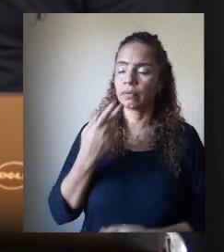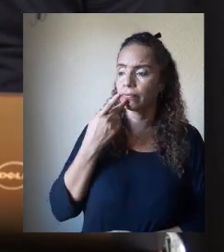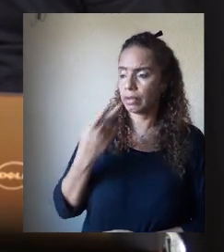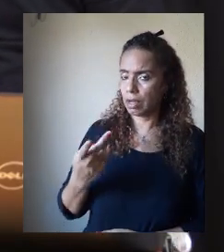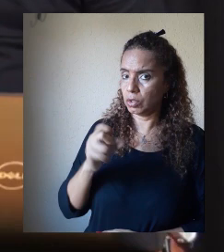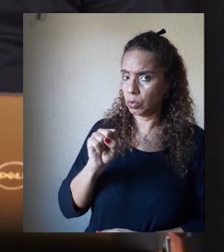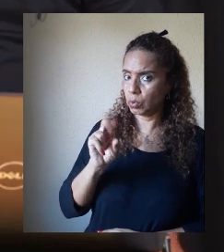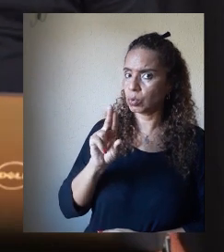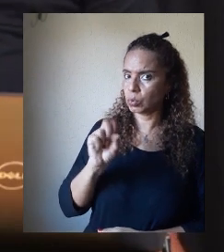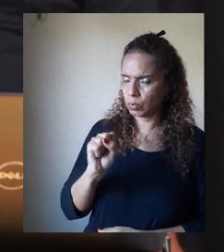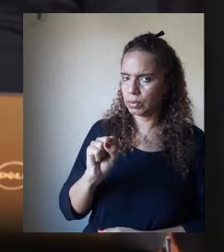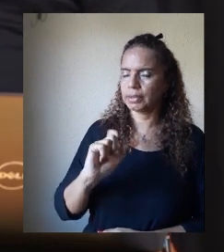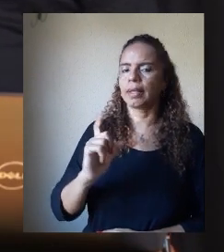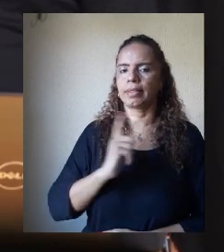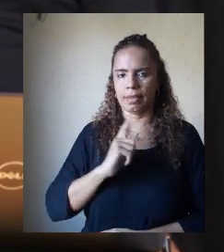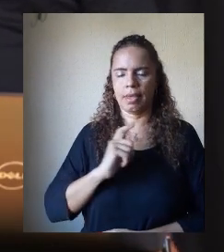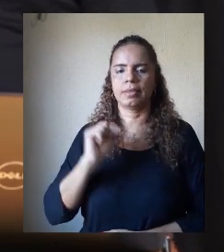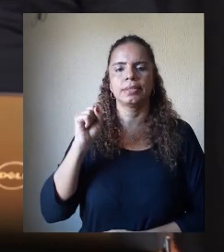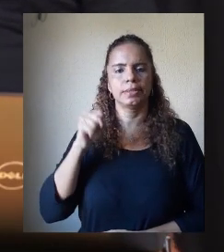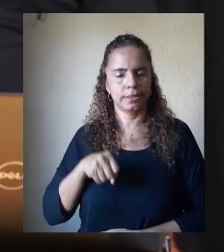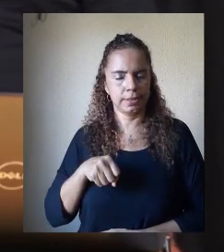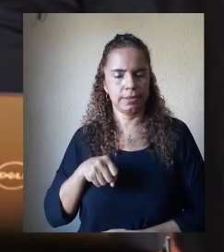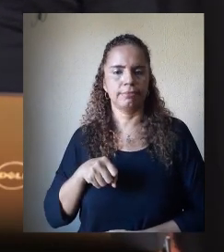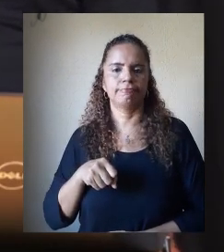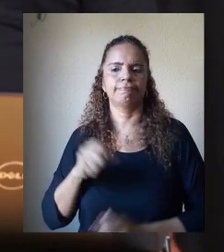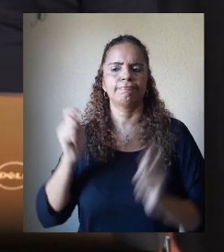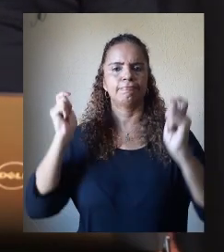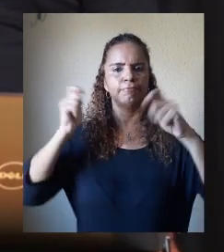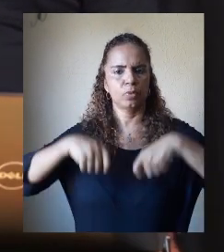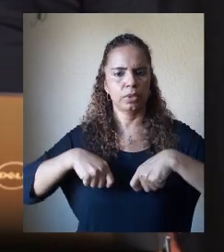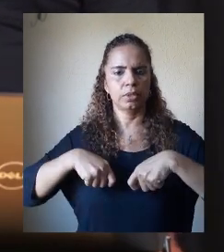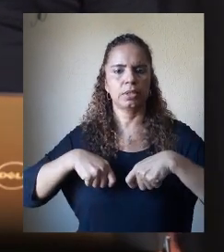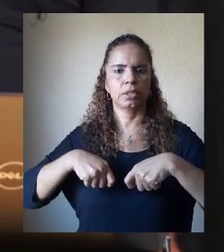o SUS ele tem uma capacidade